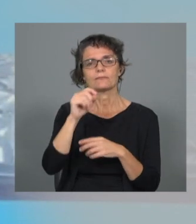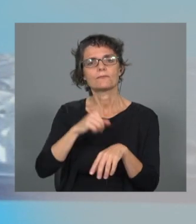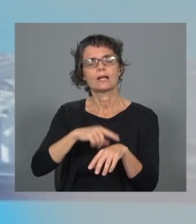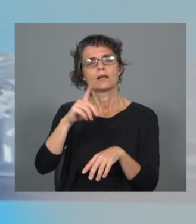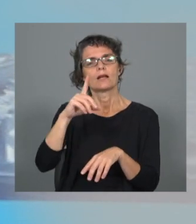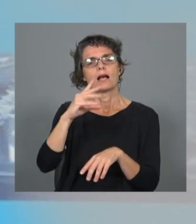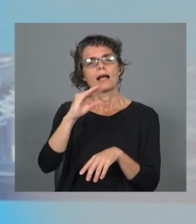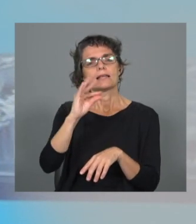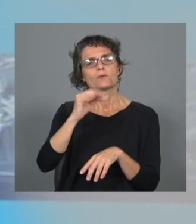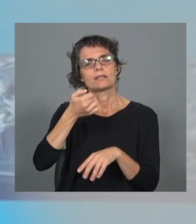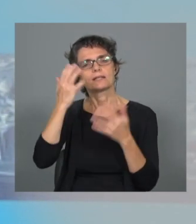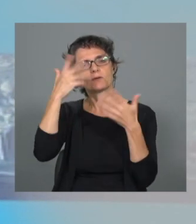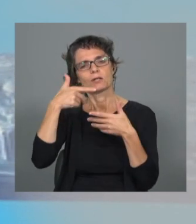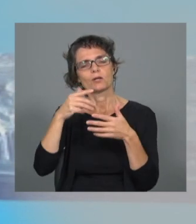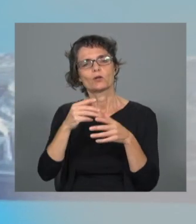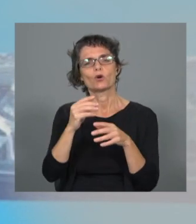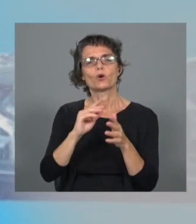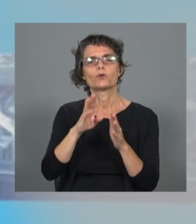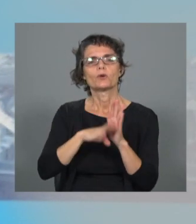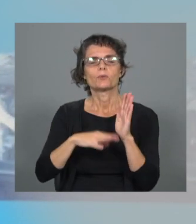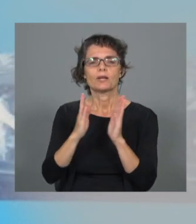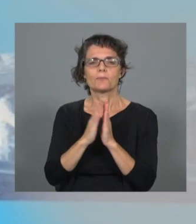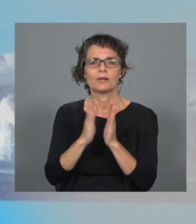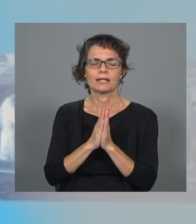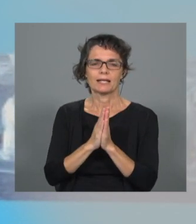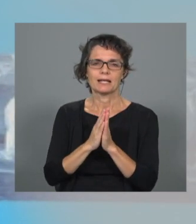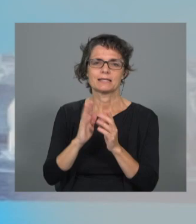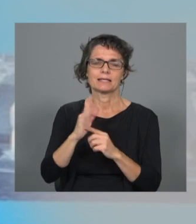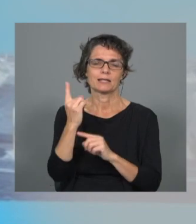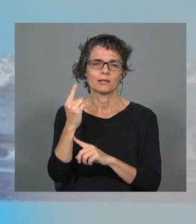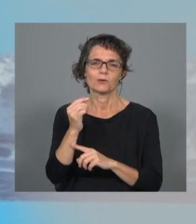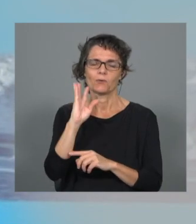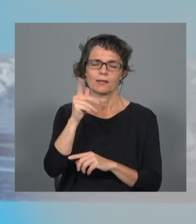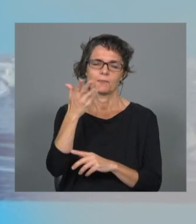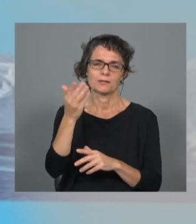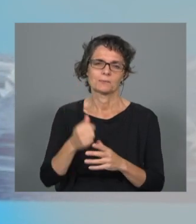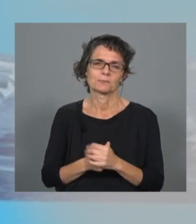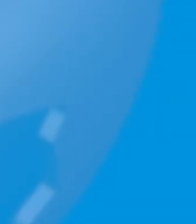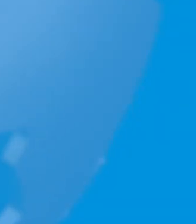22h45 na Antena 1. Tenha então uma muito boa tarde. Até amanhã, se Deus quiser.